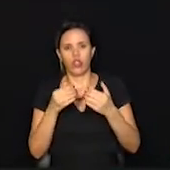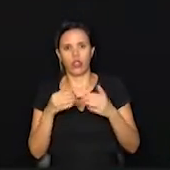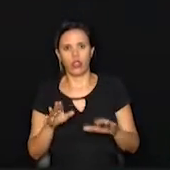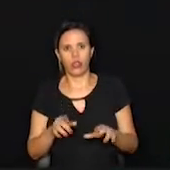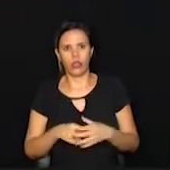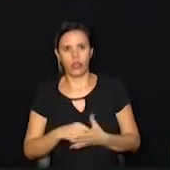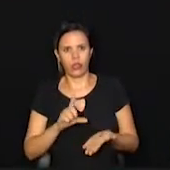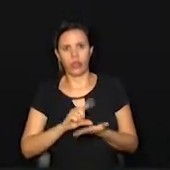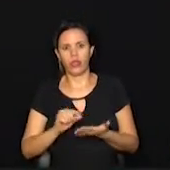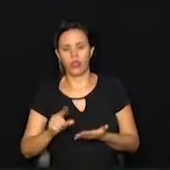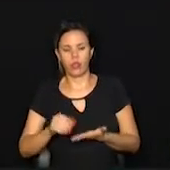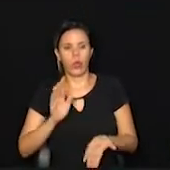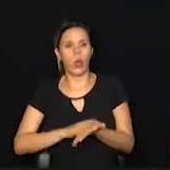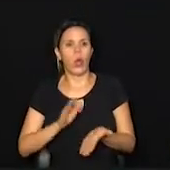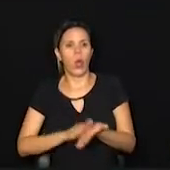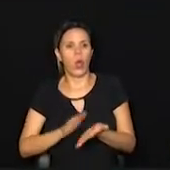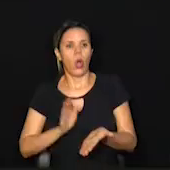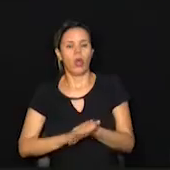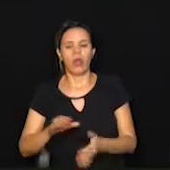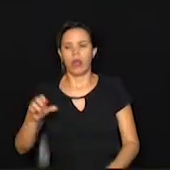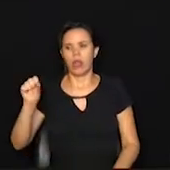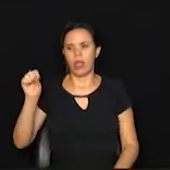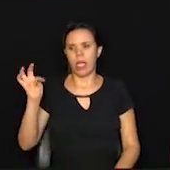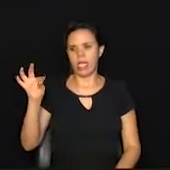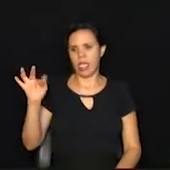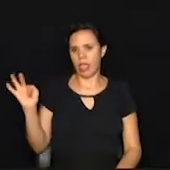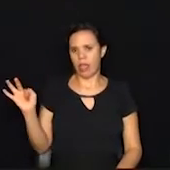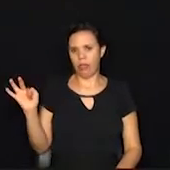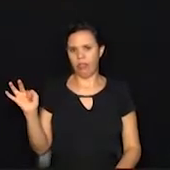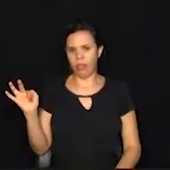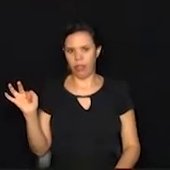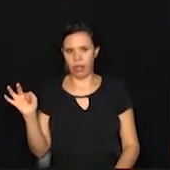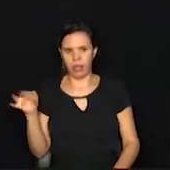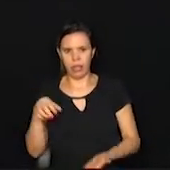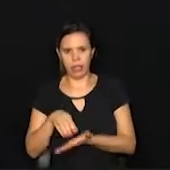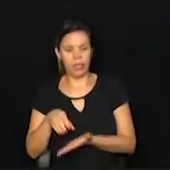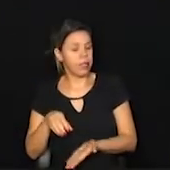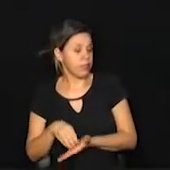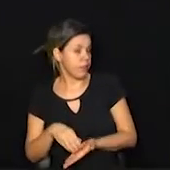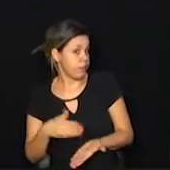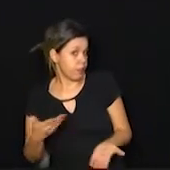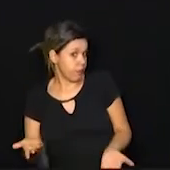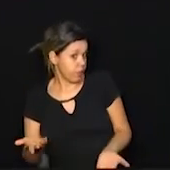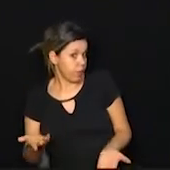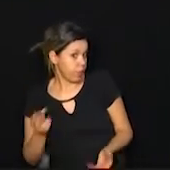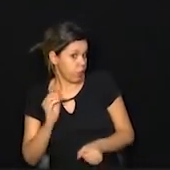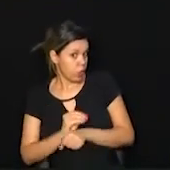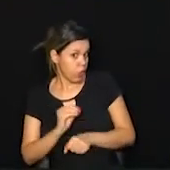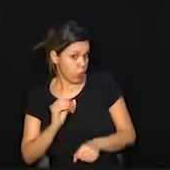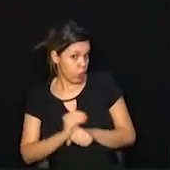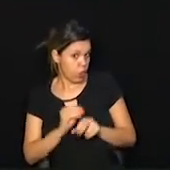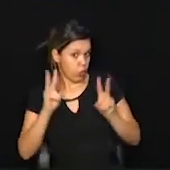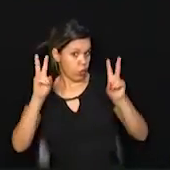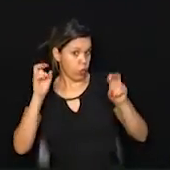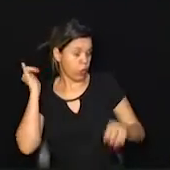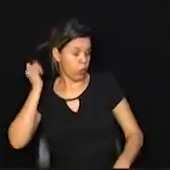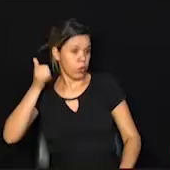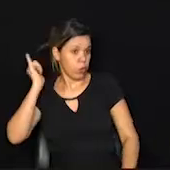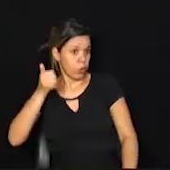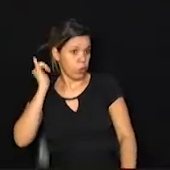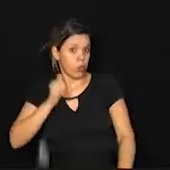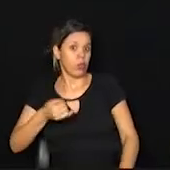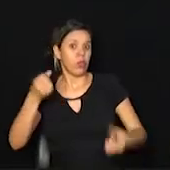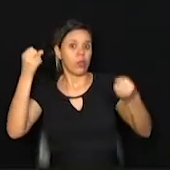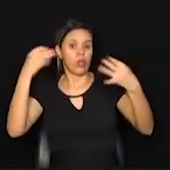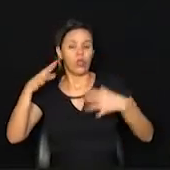editorial cobrando do Supremo Tribunal Federal e Preserve a operação lava-jato seja Preserve a narrativa